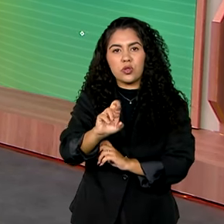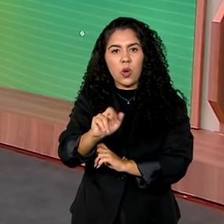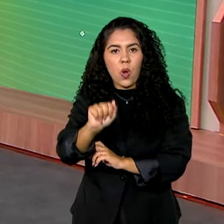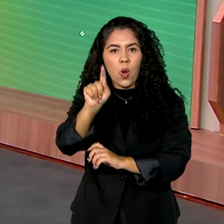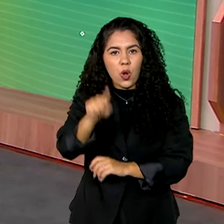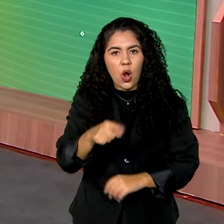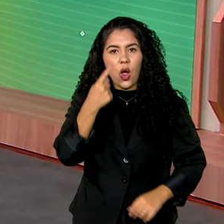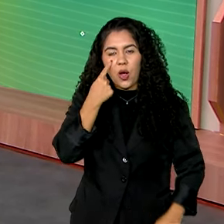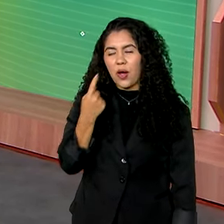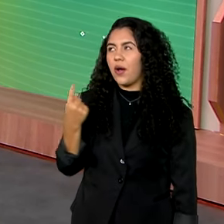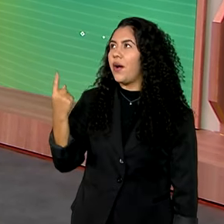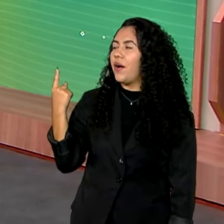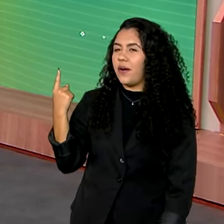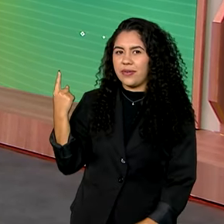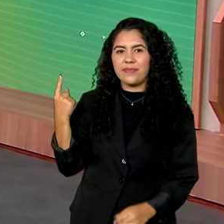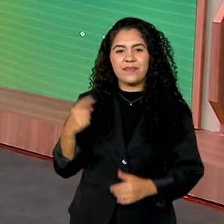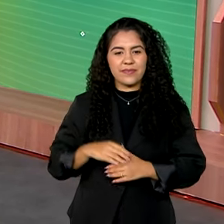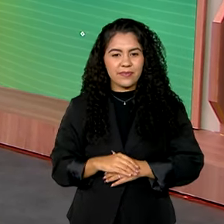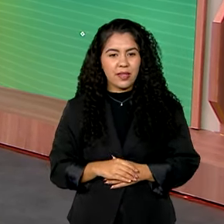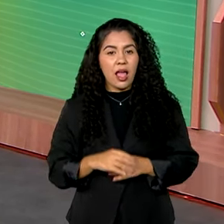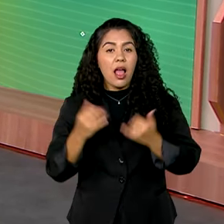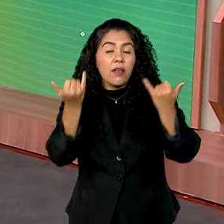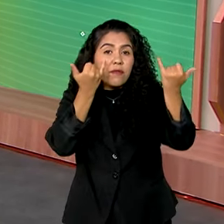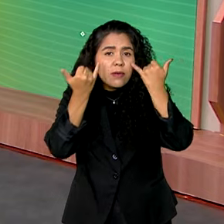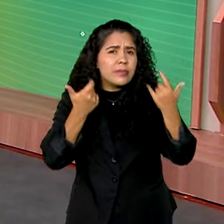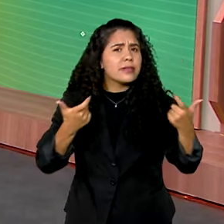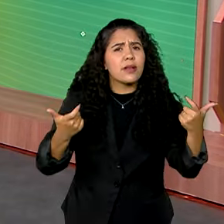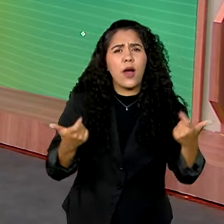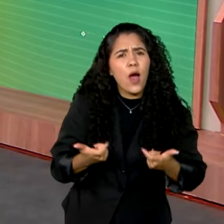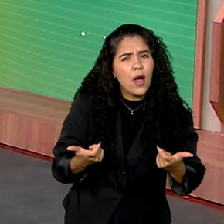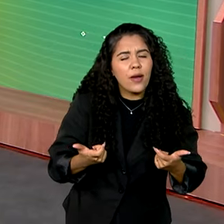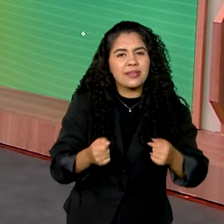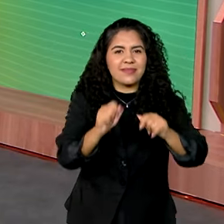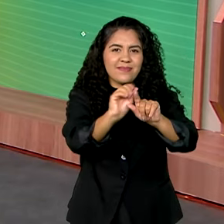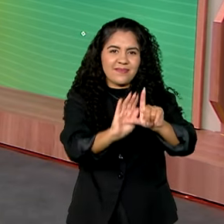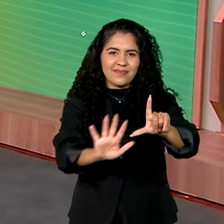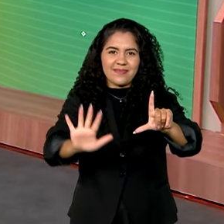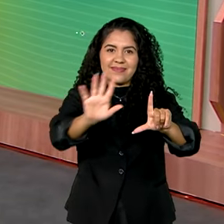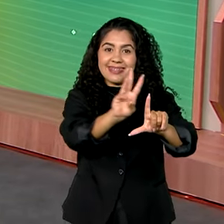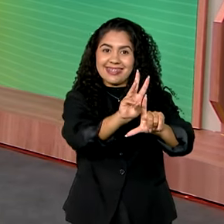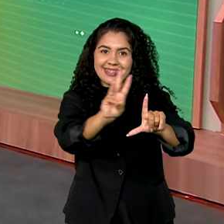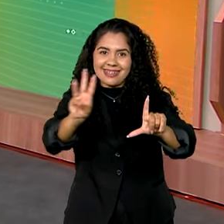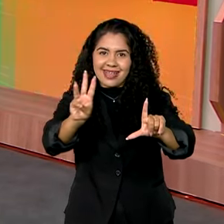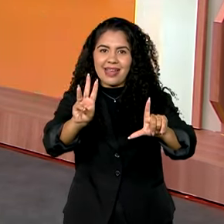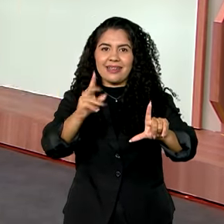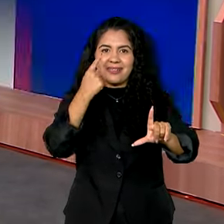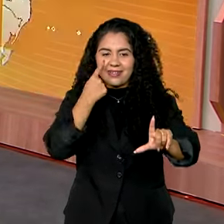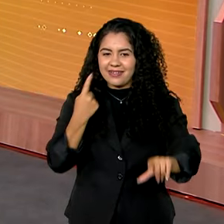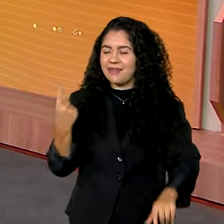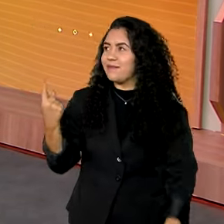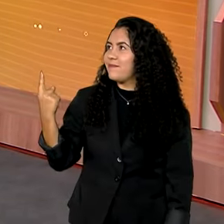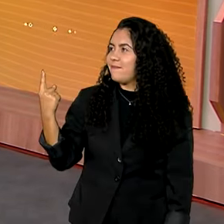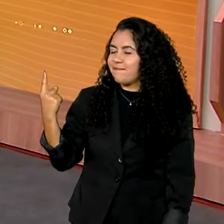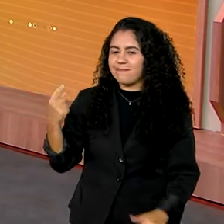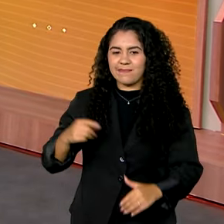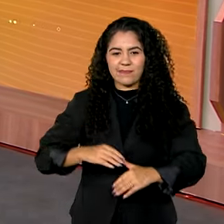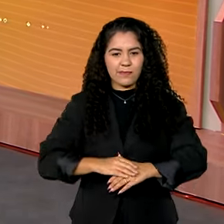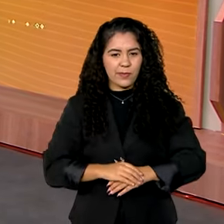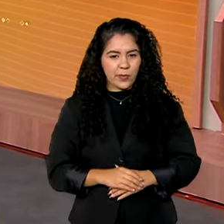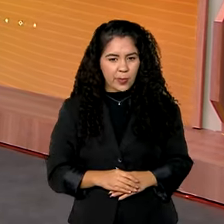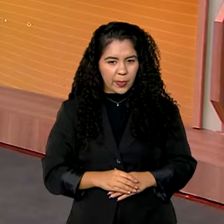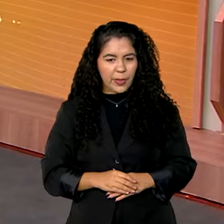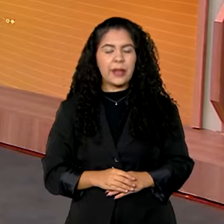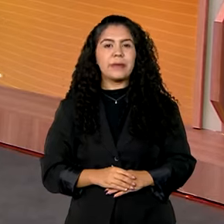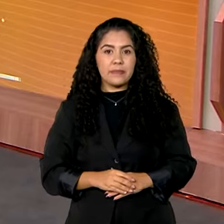já chegaram a esse município. Os dados, você sabe, são da plataforma Comunica BR. Então, como a gente